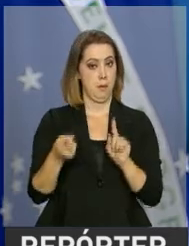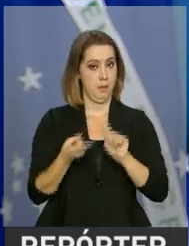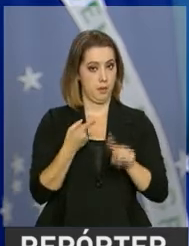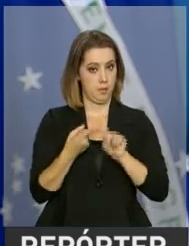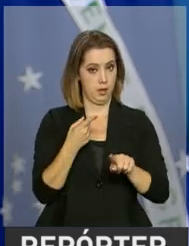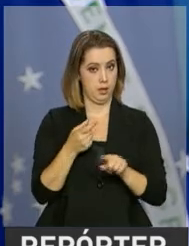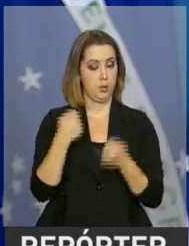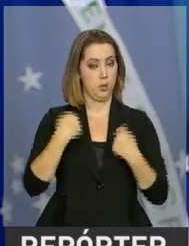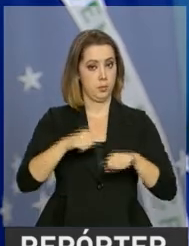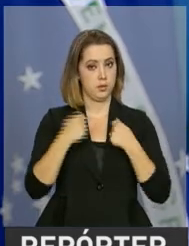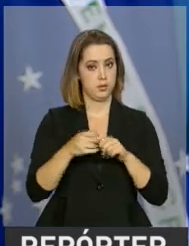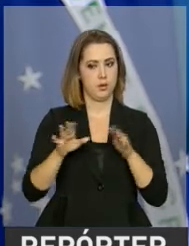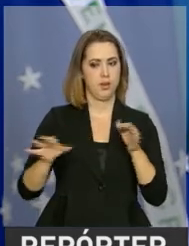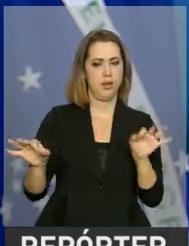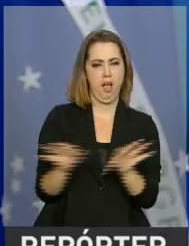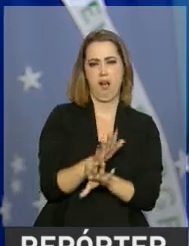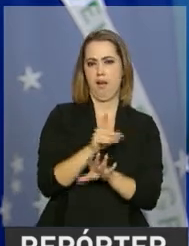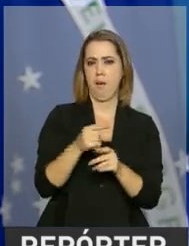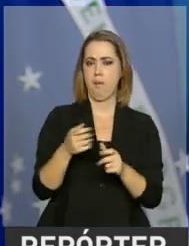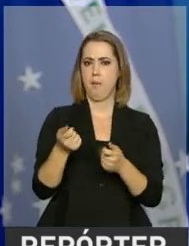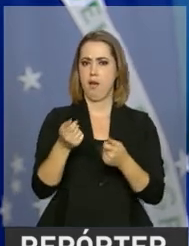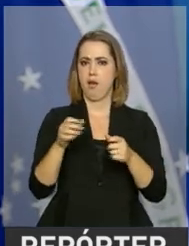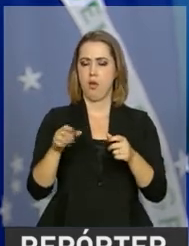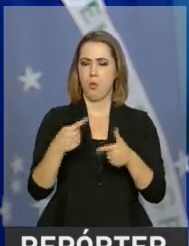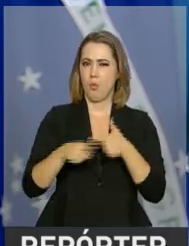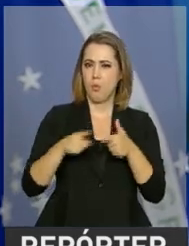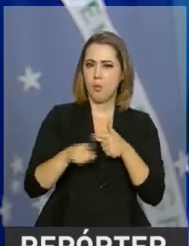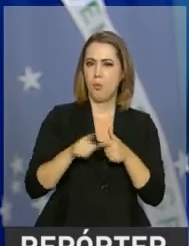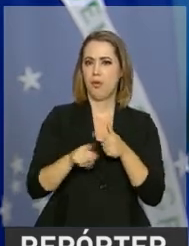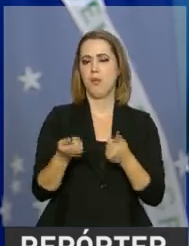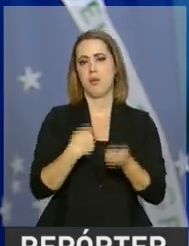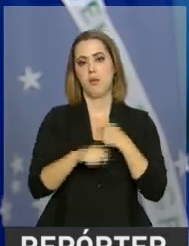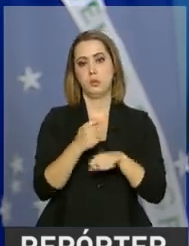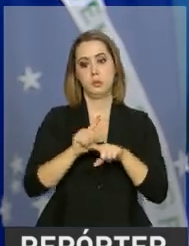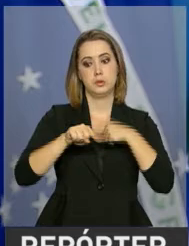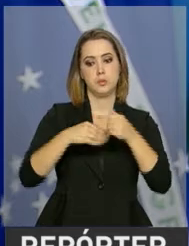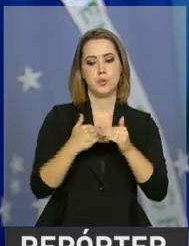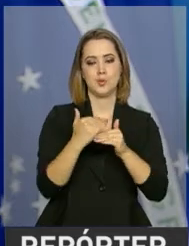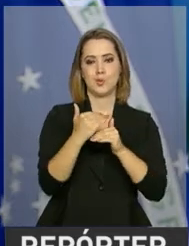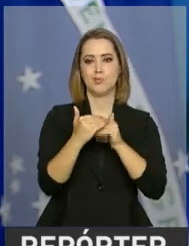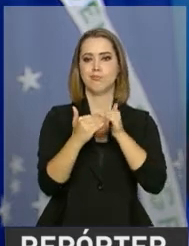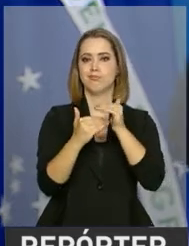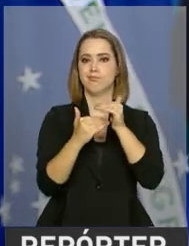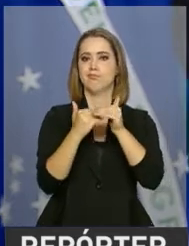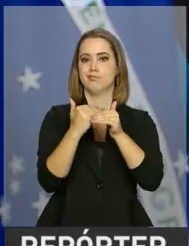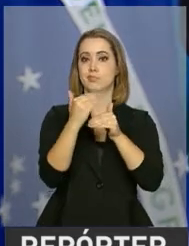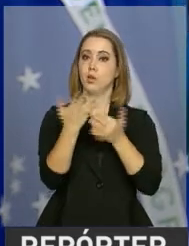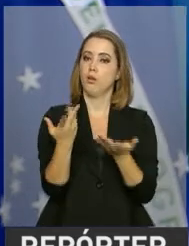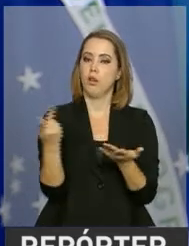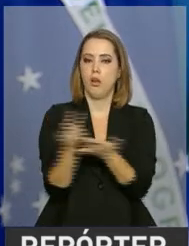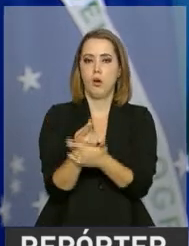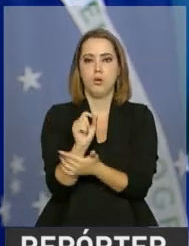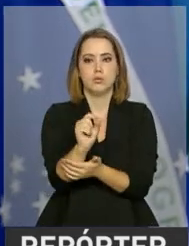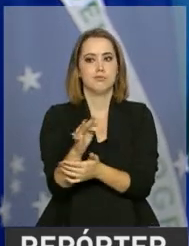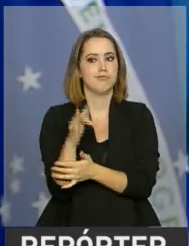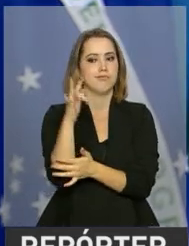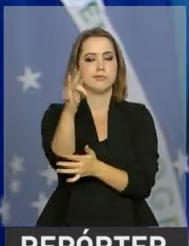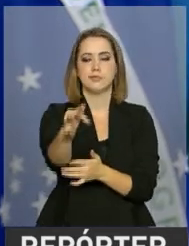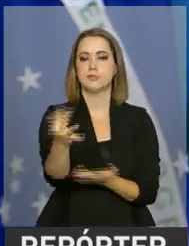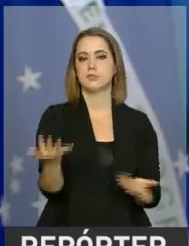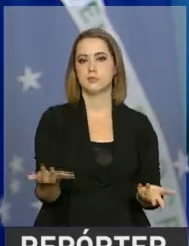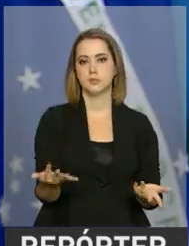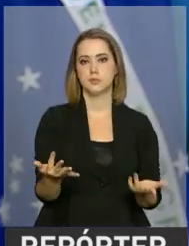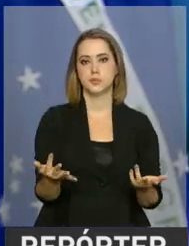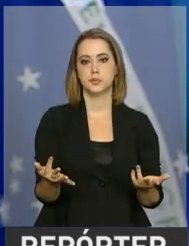a recessão e depois logo em seguida iniciar o crescimento crescimento que se dará mais adiante